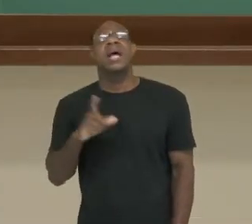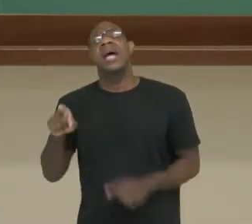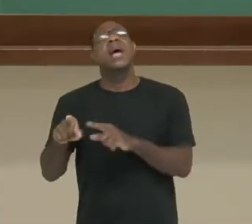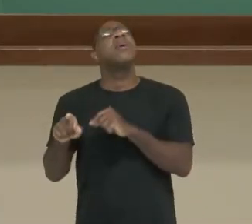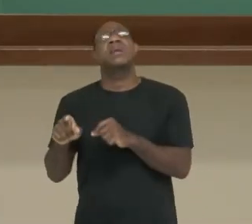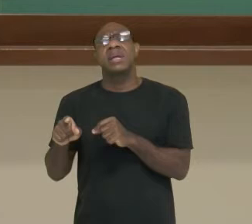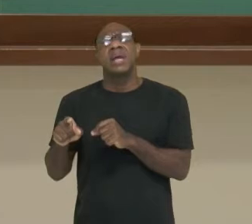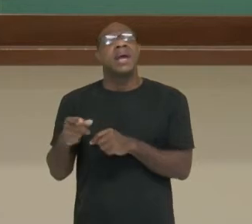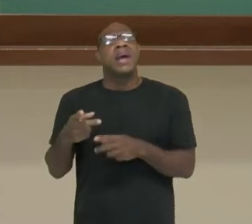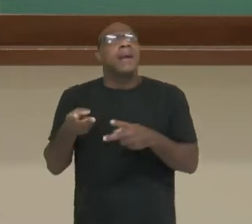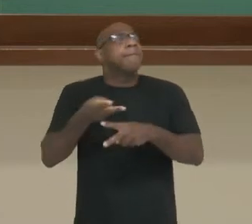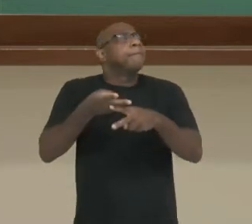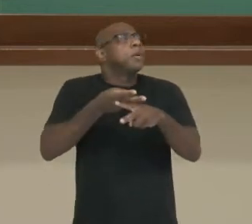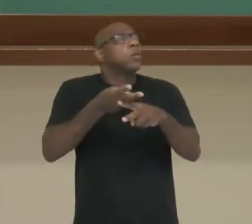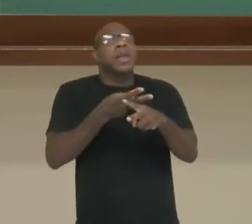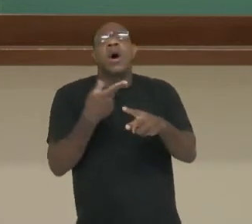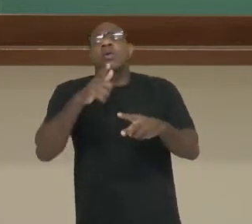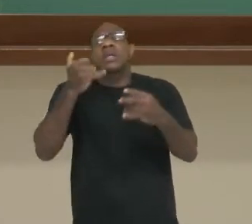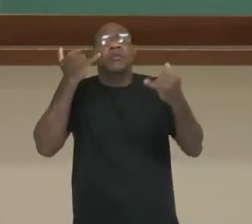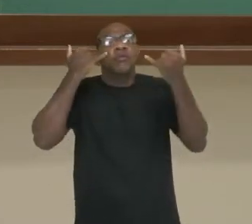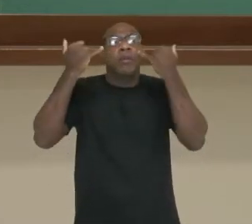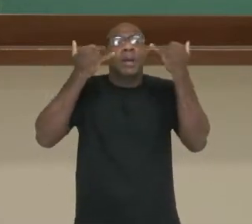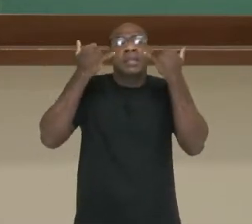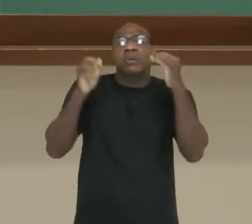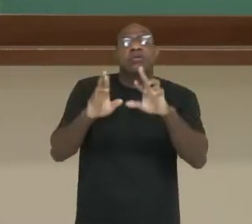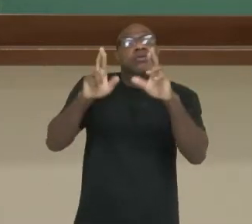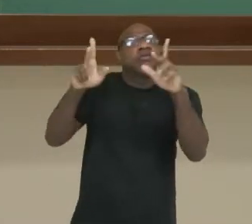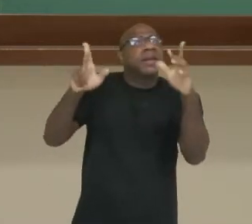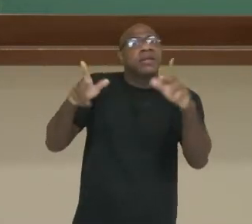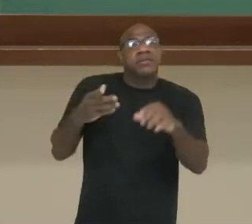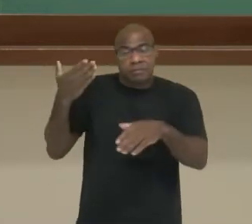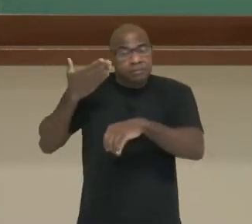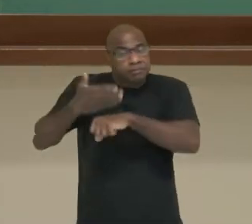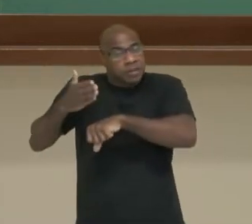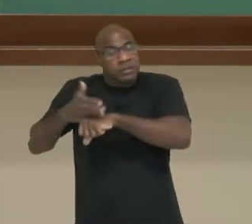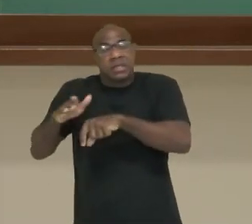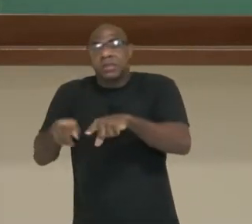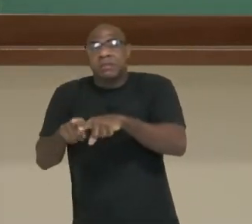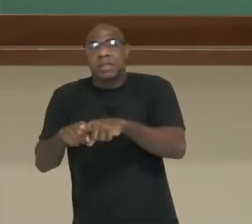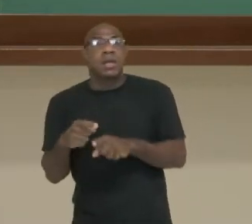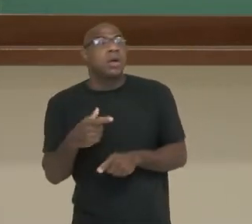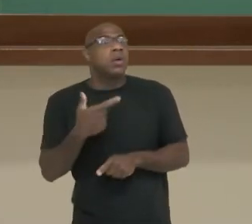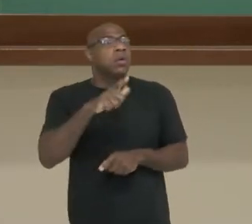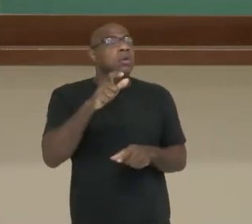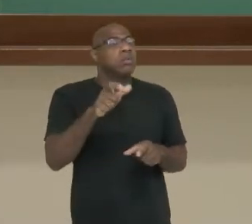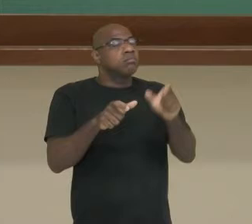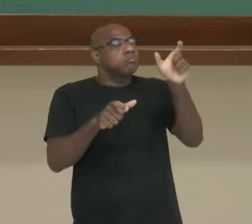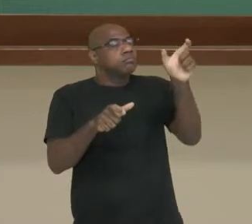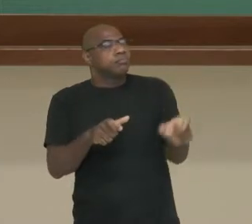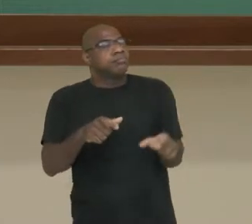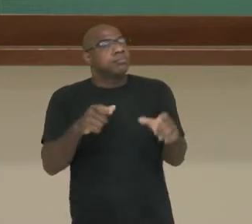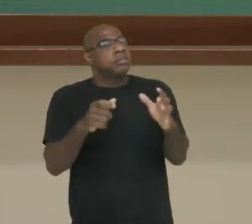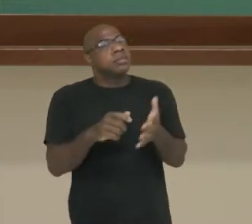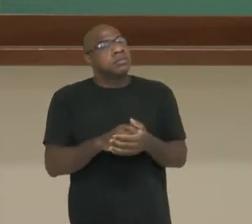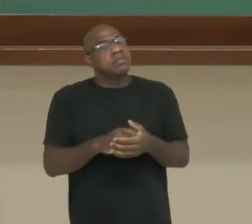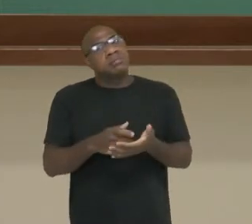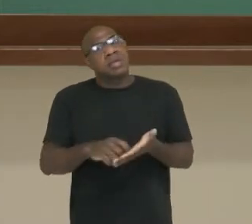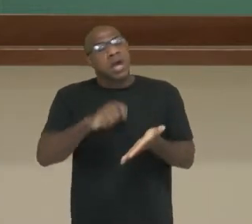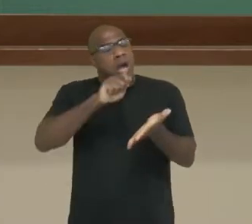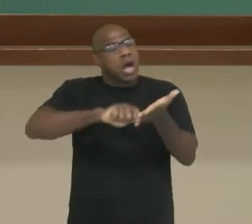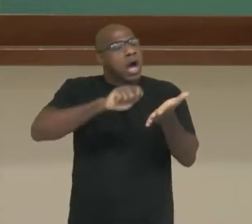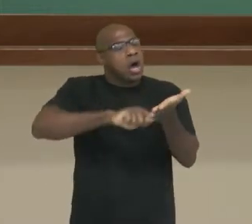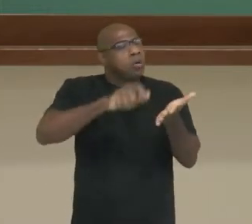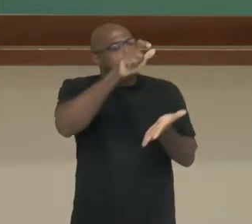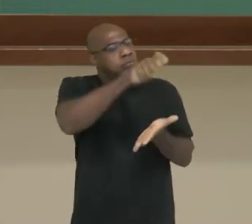né, diferentes ali e colocá-las em prática, né? Então, um autor ali escreveu aquela notícia daquela forma, o outro